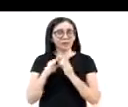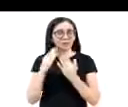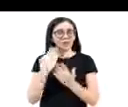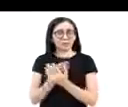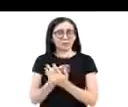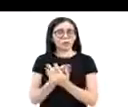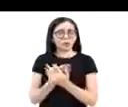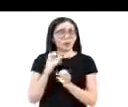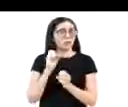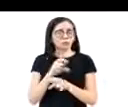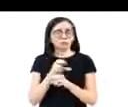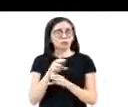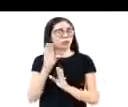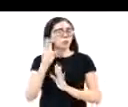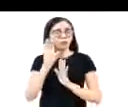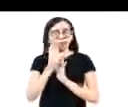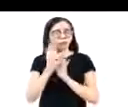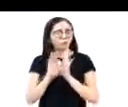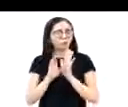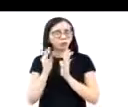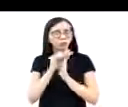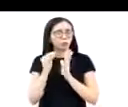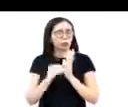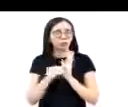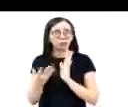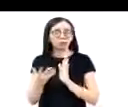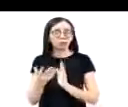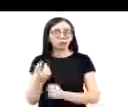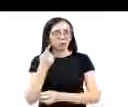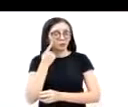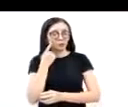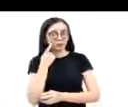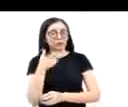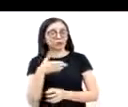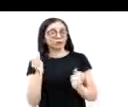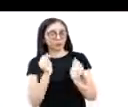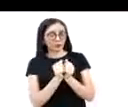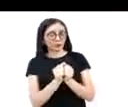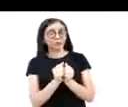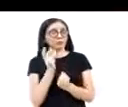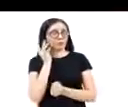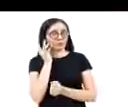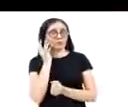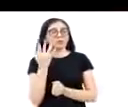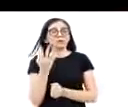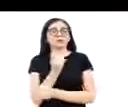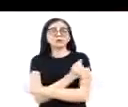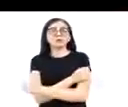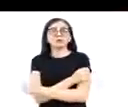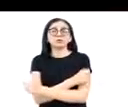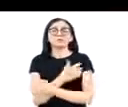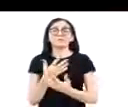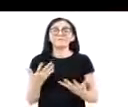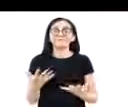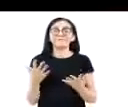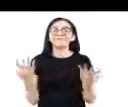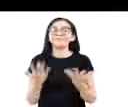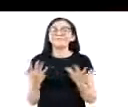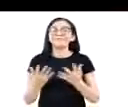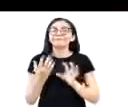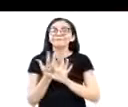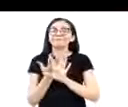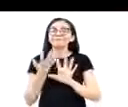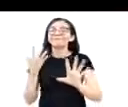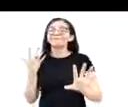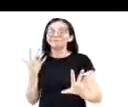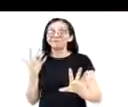sala, repassarmos o nosso conteúdo, assistirmos ao aluno ali presencial, estava muito distante.